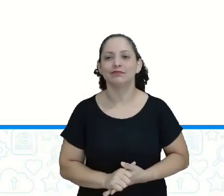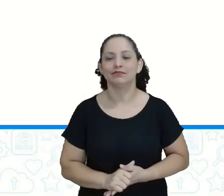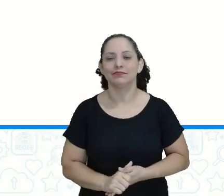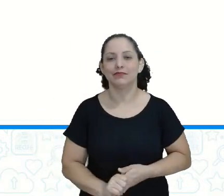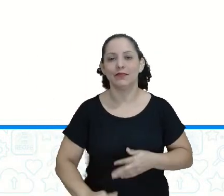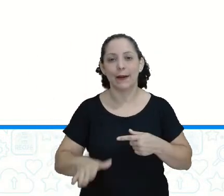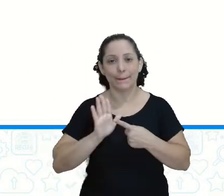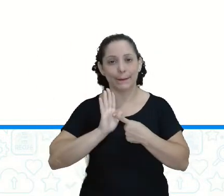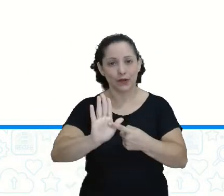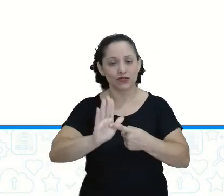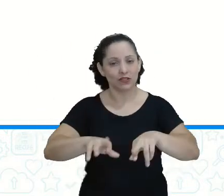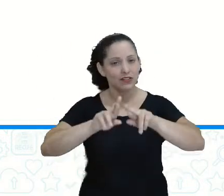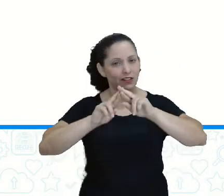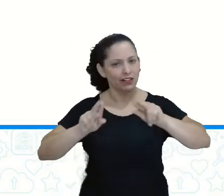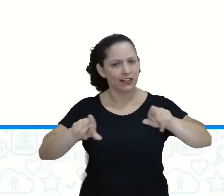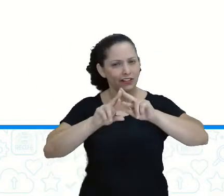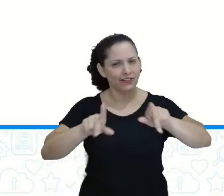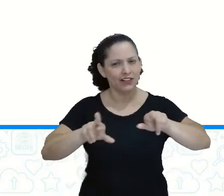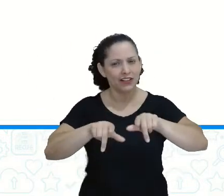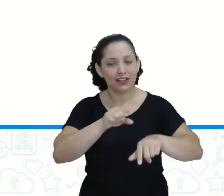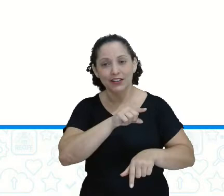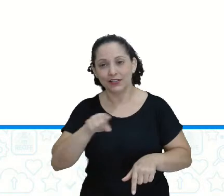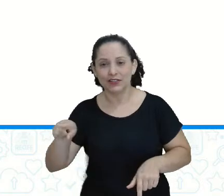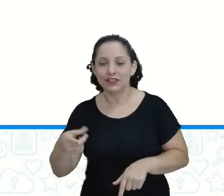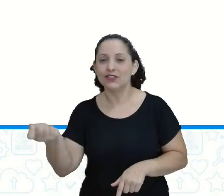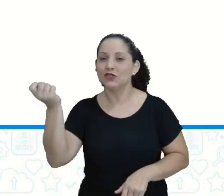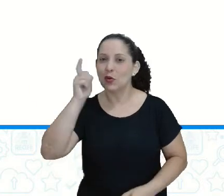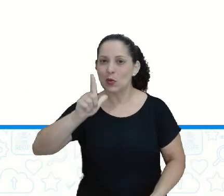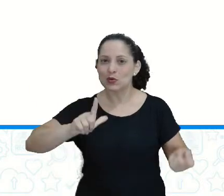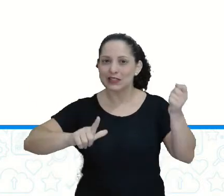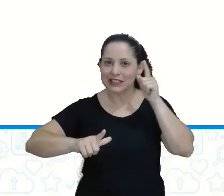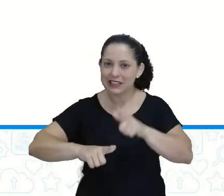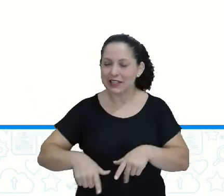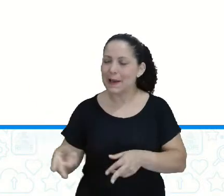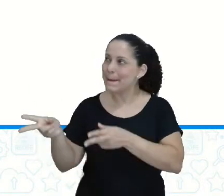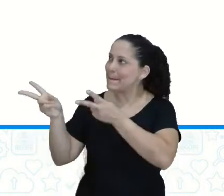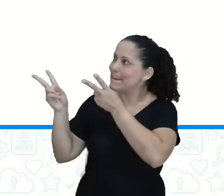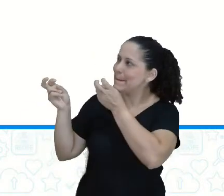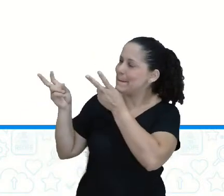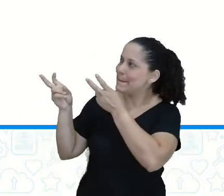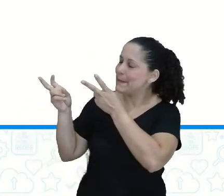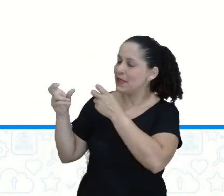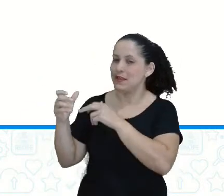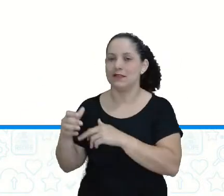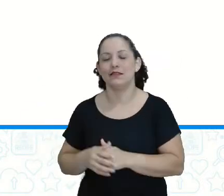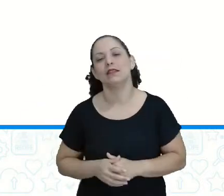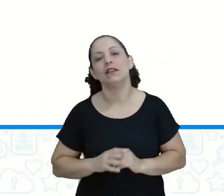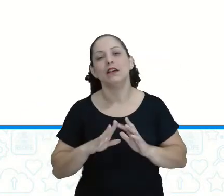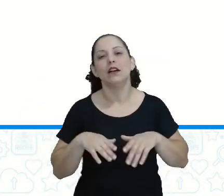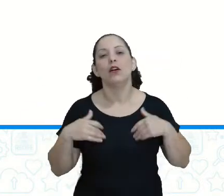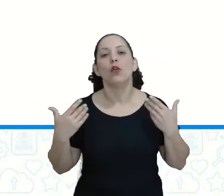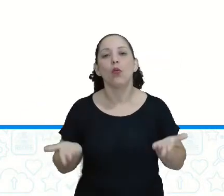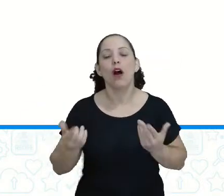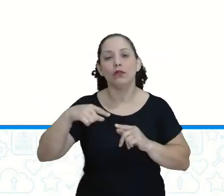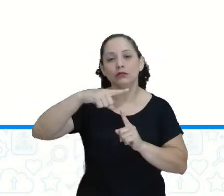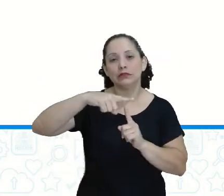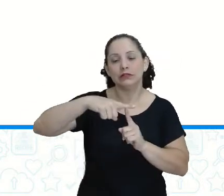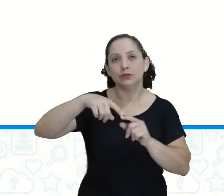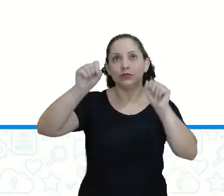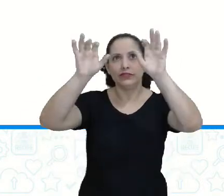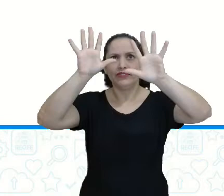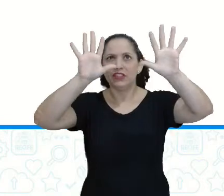figuras para que vocês consigam, através da malha quadriculada, descobrir quais são as figuras que